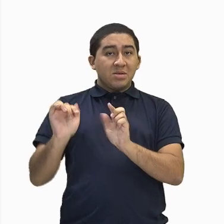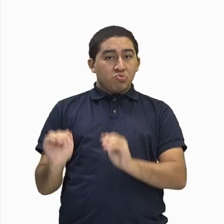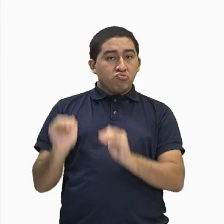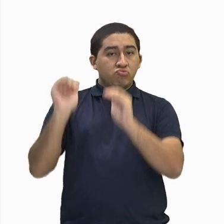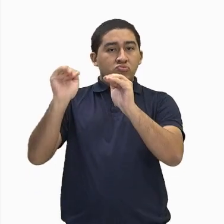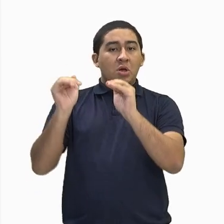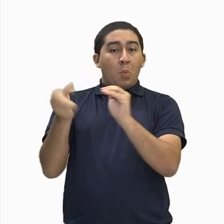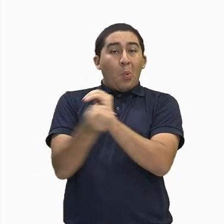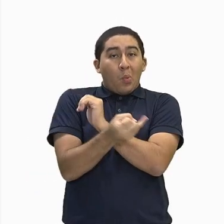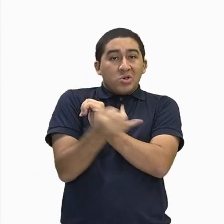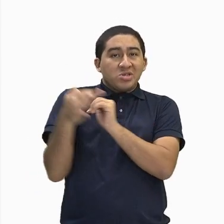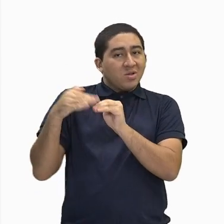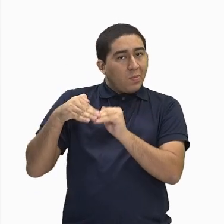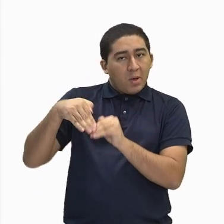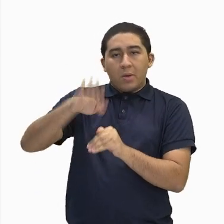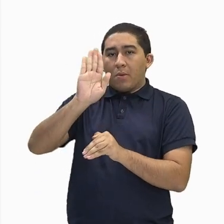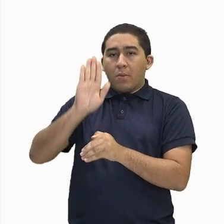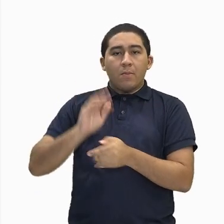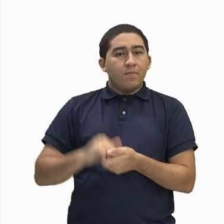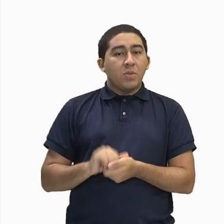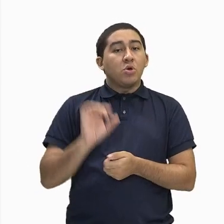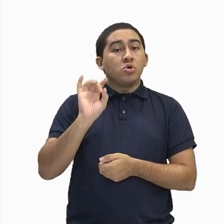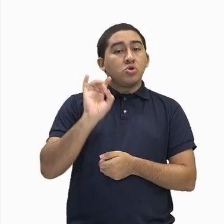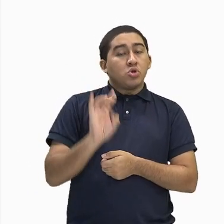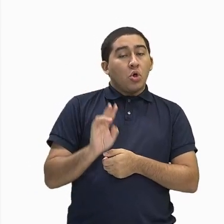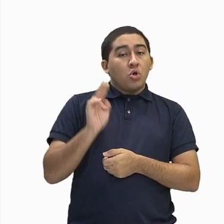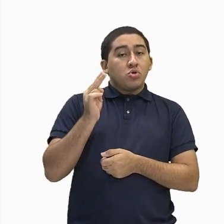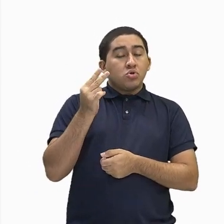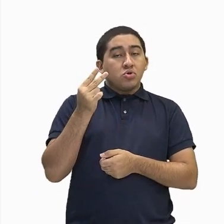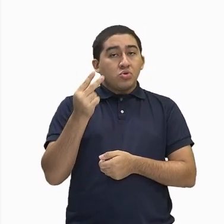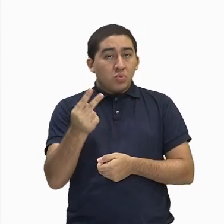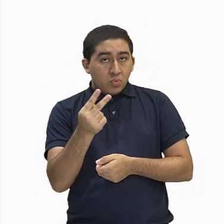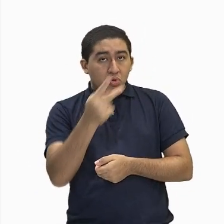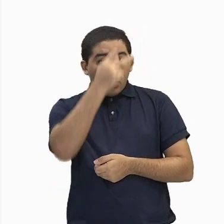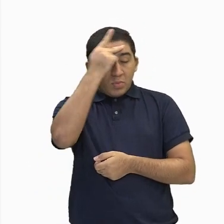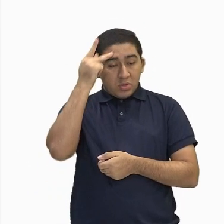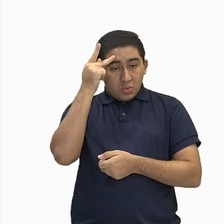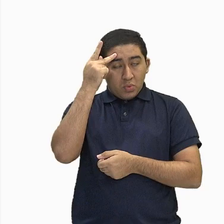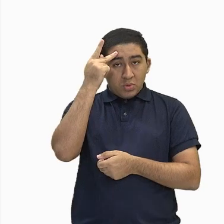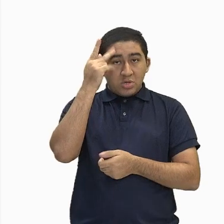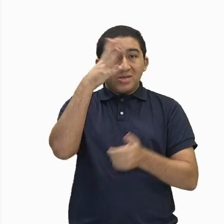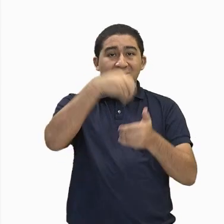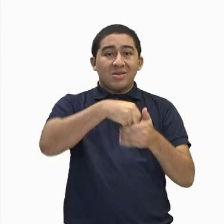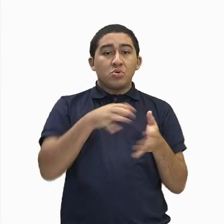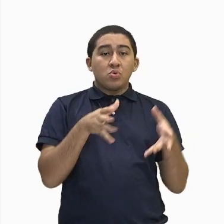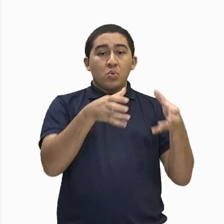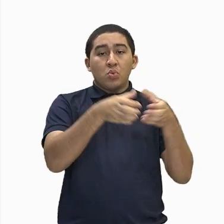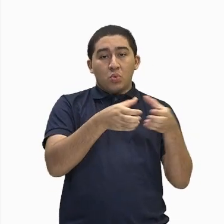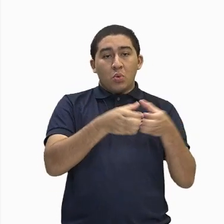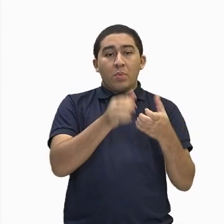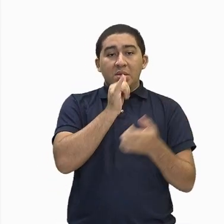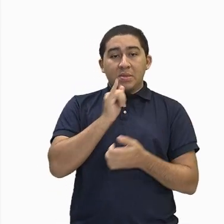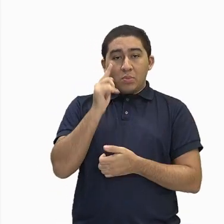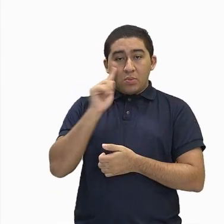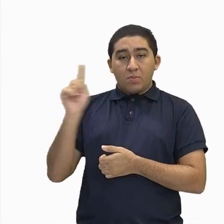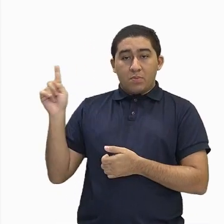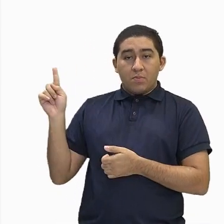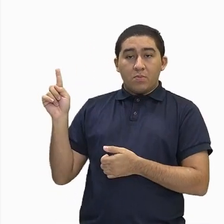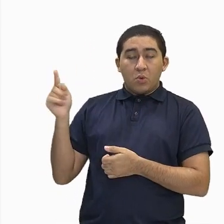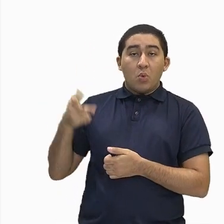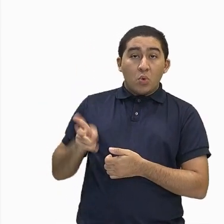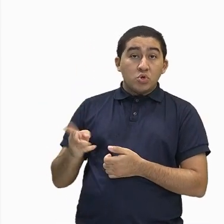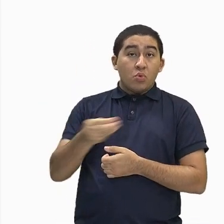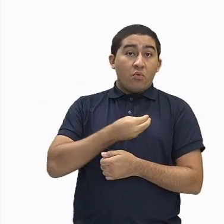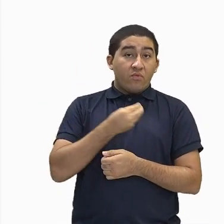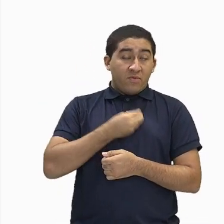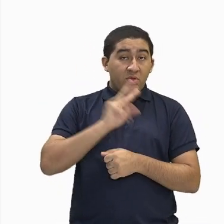numérica esmagadora. Apenas 2 dos 18 revoltosos, como Siqueira Campos e Eduardo Gomes, sobreviveram